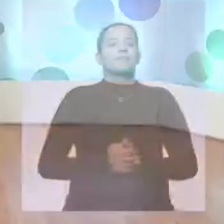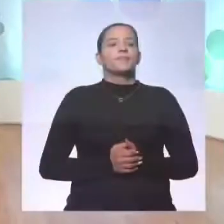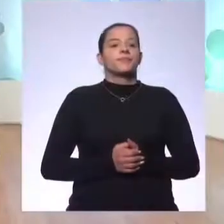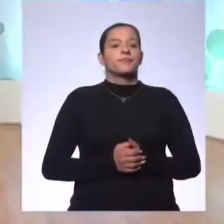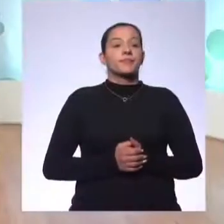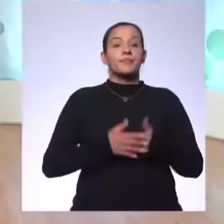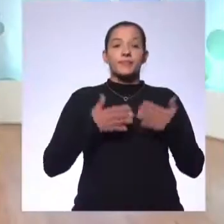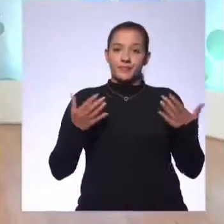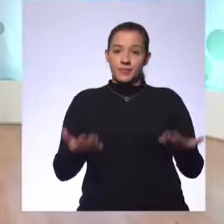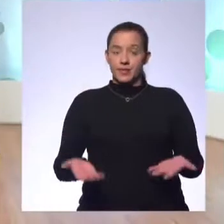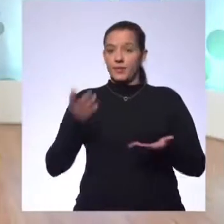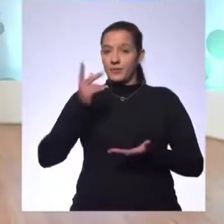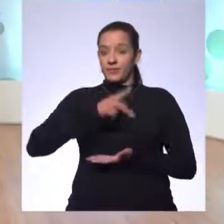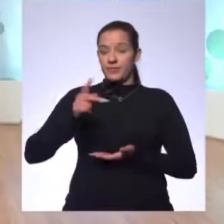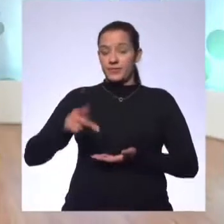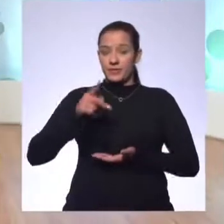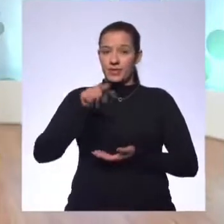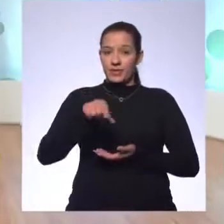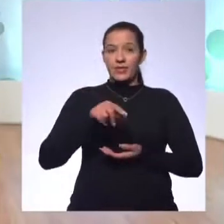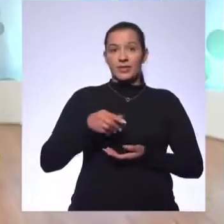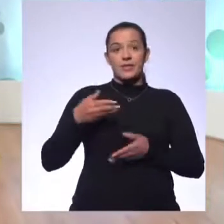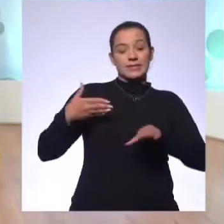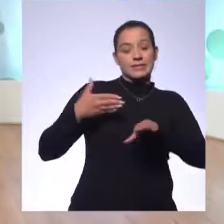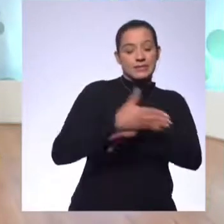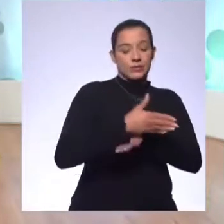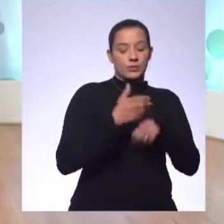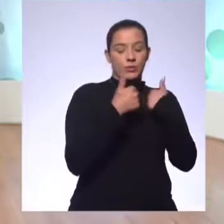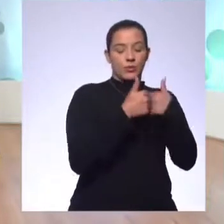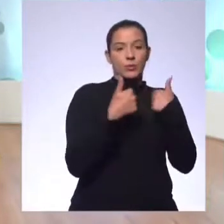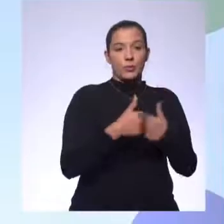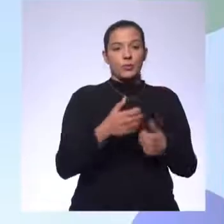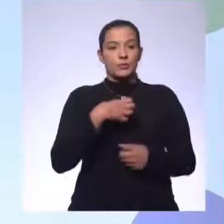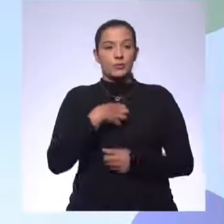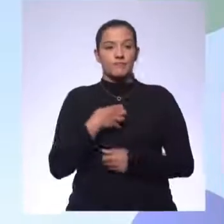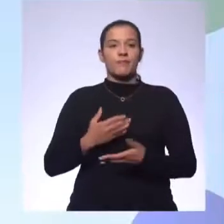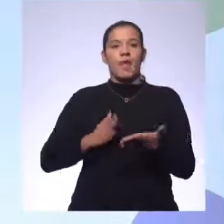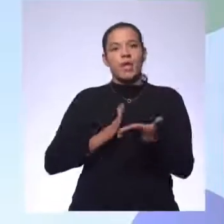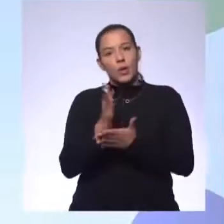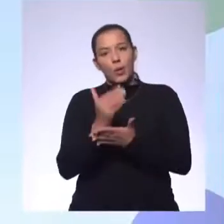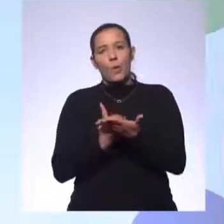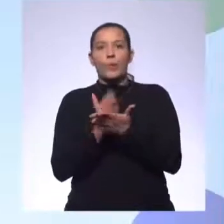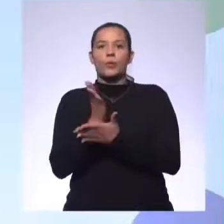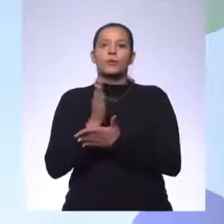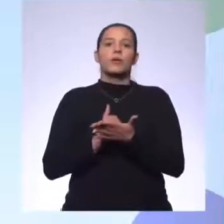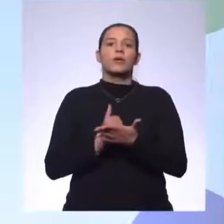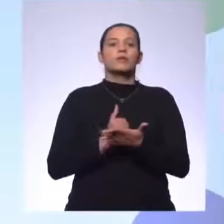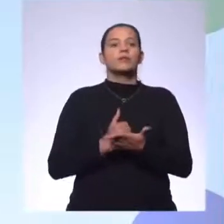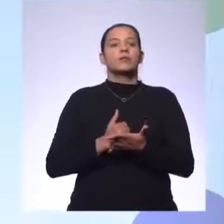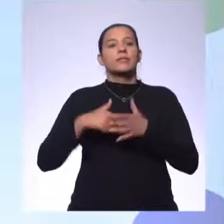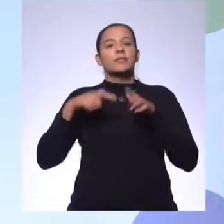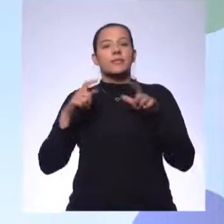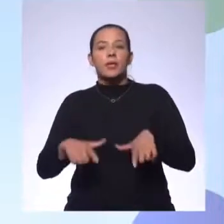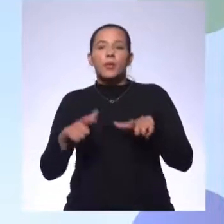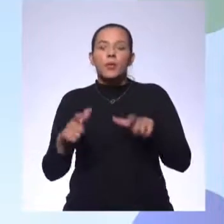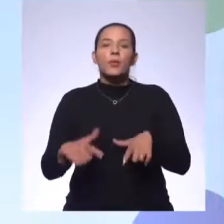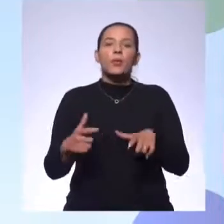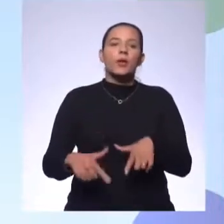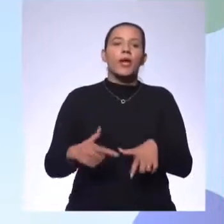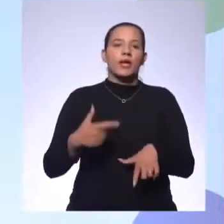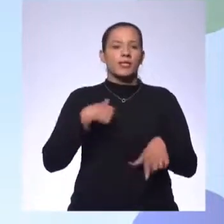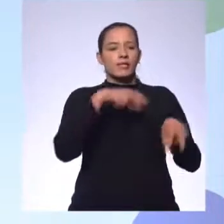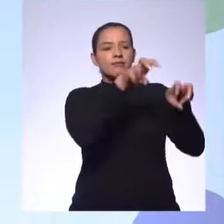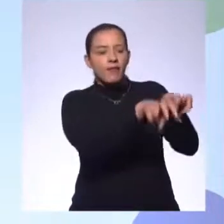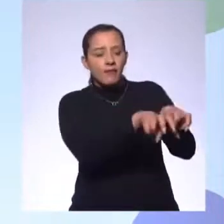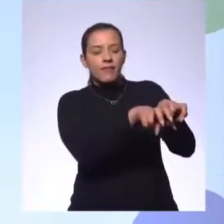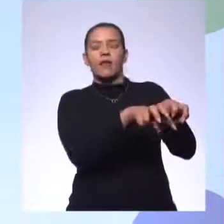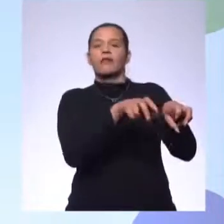Então, professora Tayana, como é que o narrador se sente ao entrar no ônibus? Incomodado por ter alguém no lugar preferido dele, a